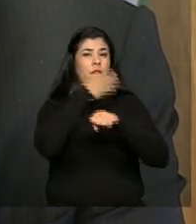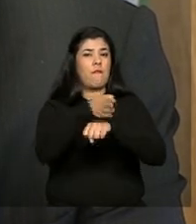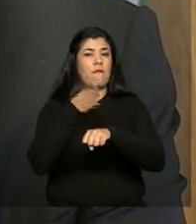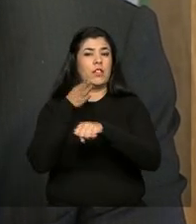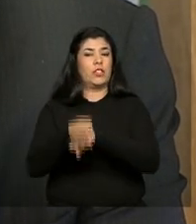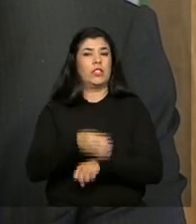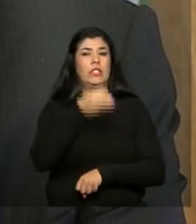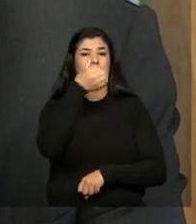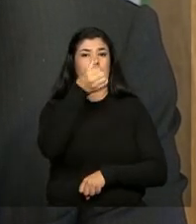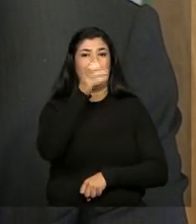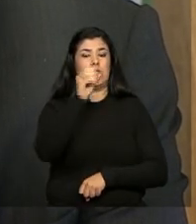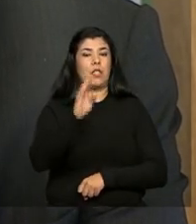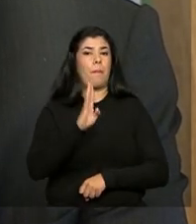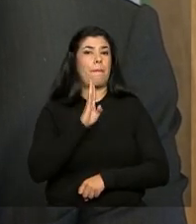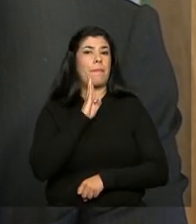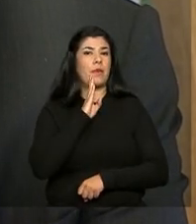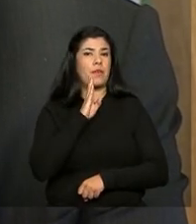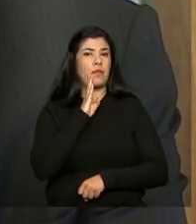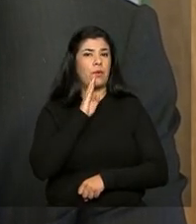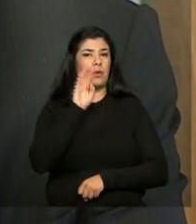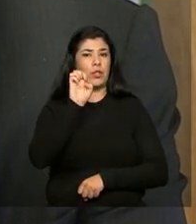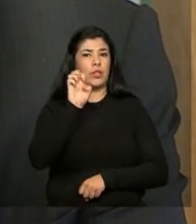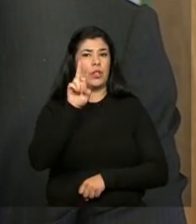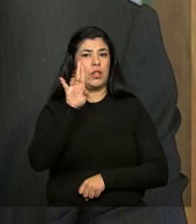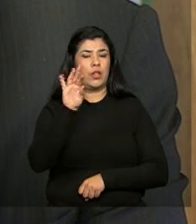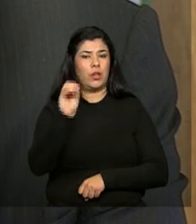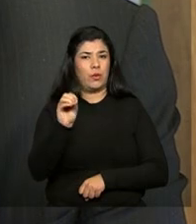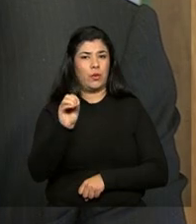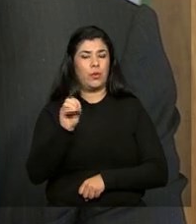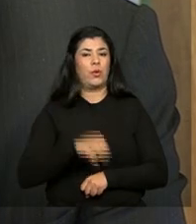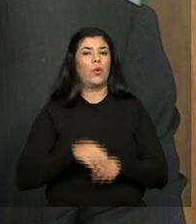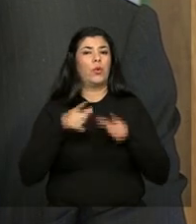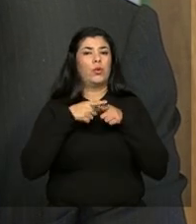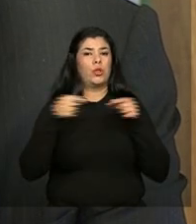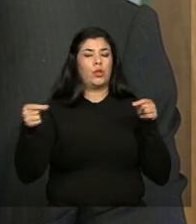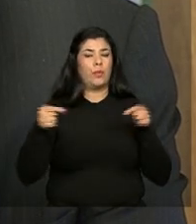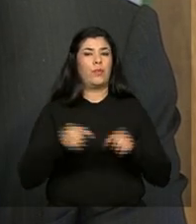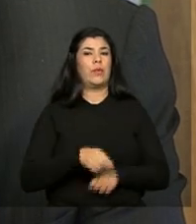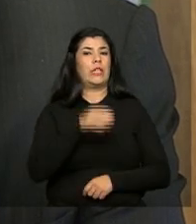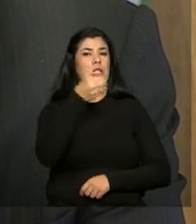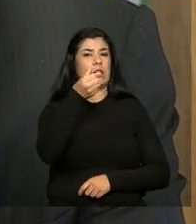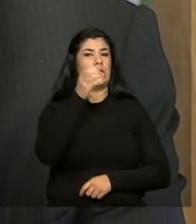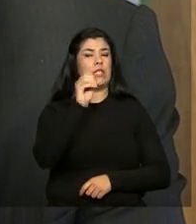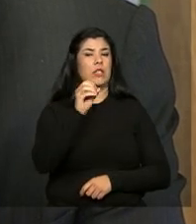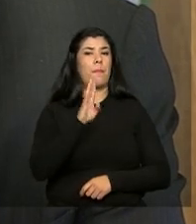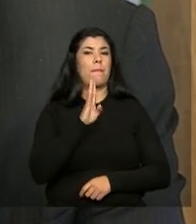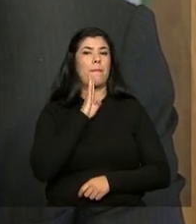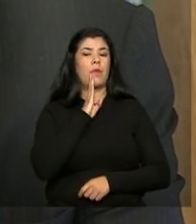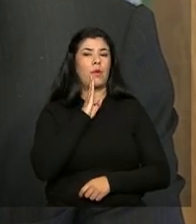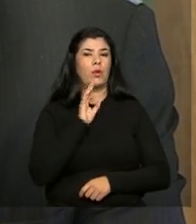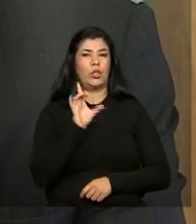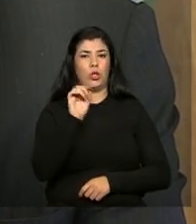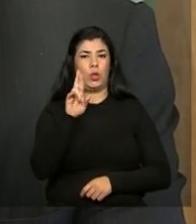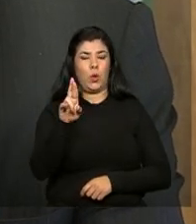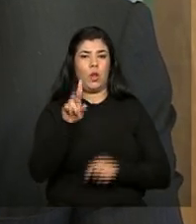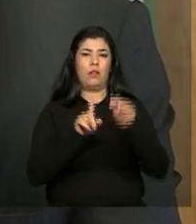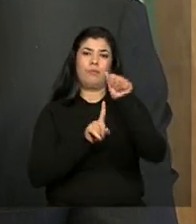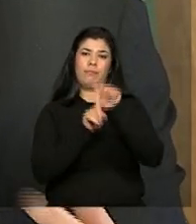por mês no mercado o Japão em tom de 60 milhões de dólares por mês